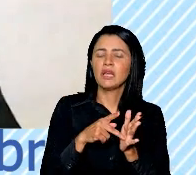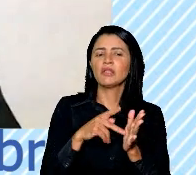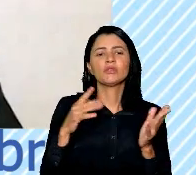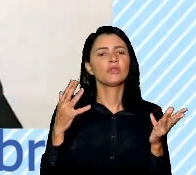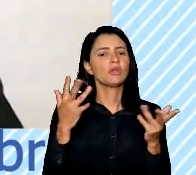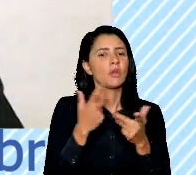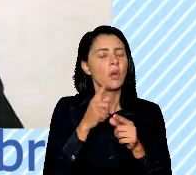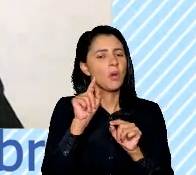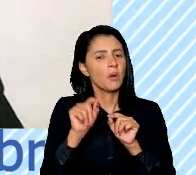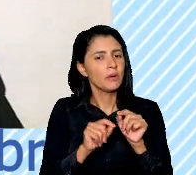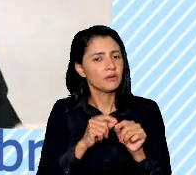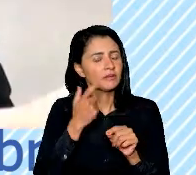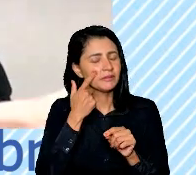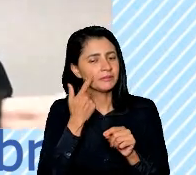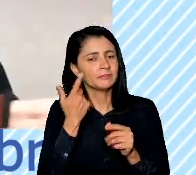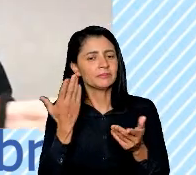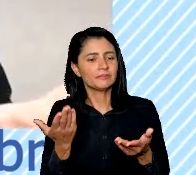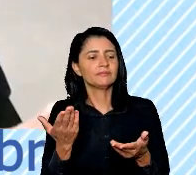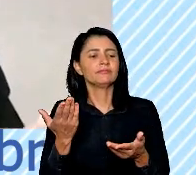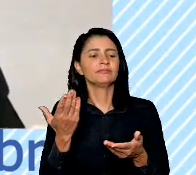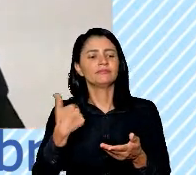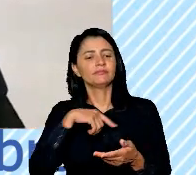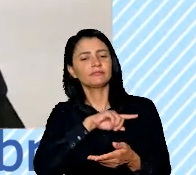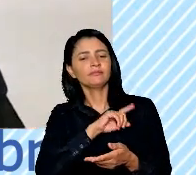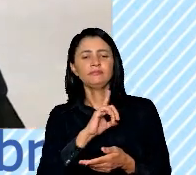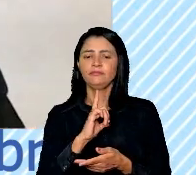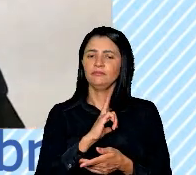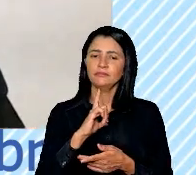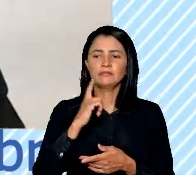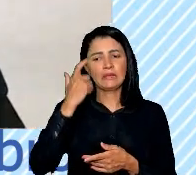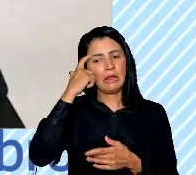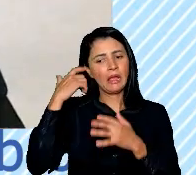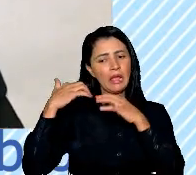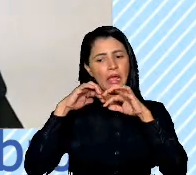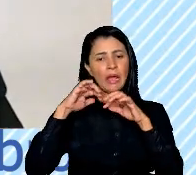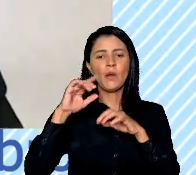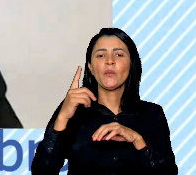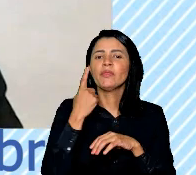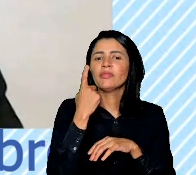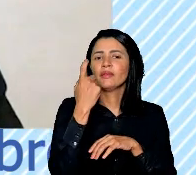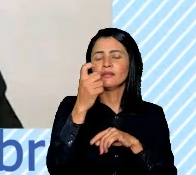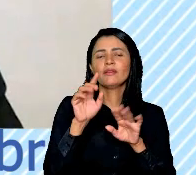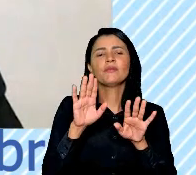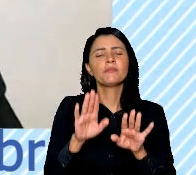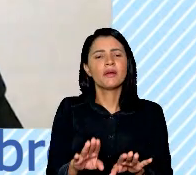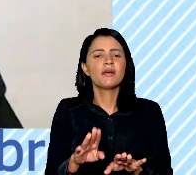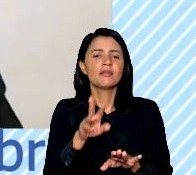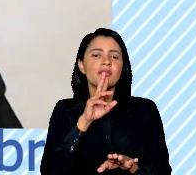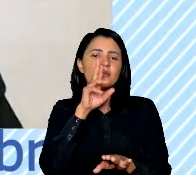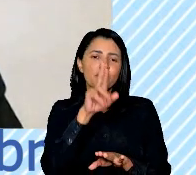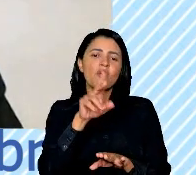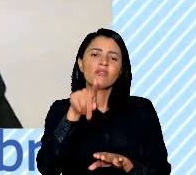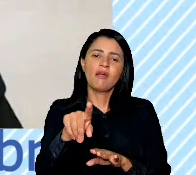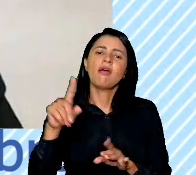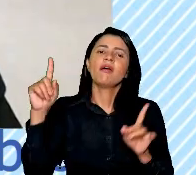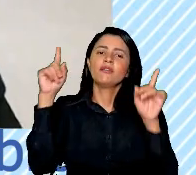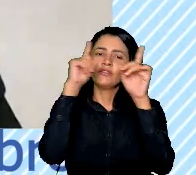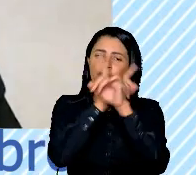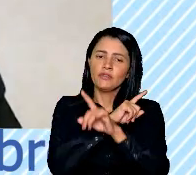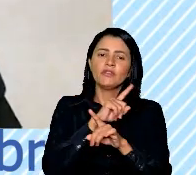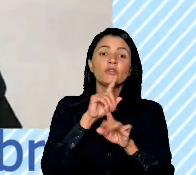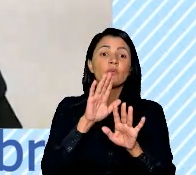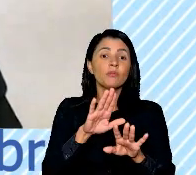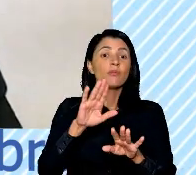é? Nós tivemos aqui reflexões super interessantes, mas, enfim, a resposta é difícil, mas o